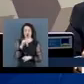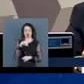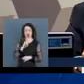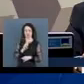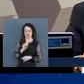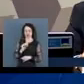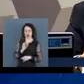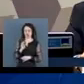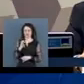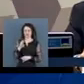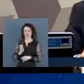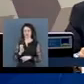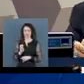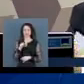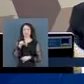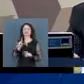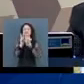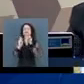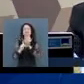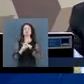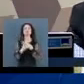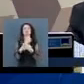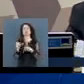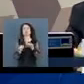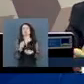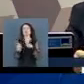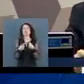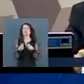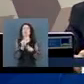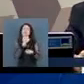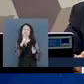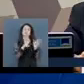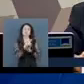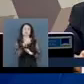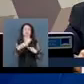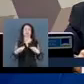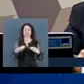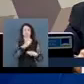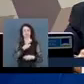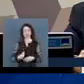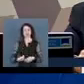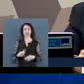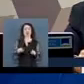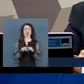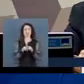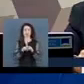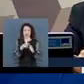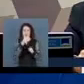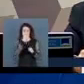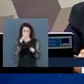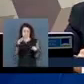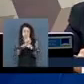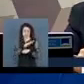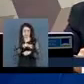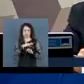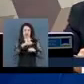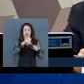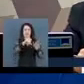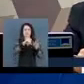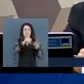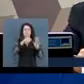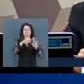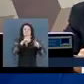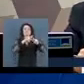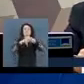ministro? E ainda acabar com a superlotação e criar condições